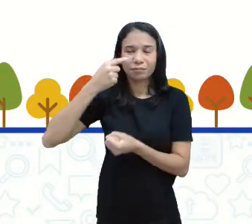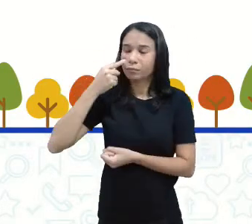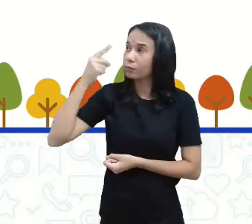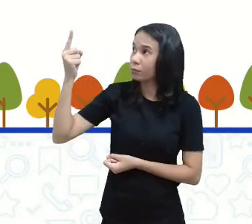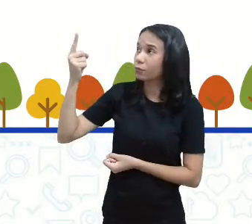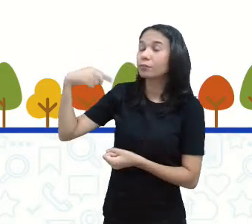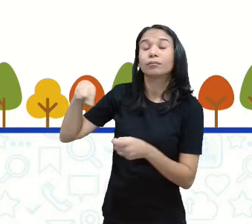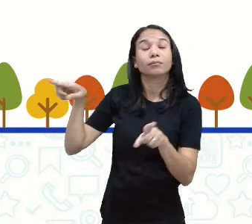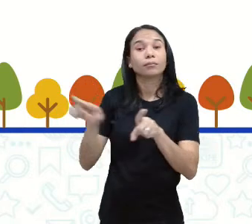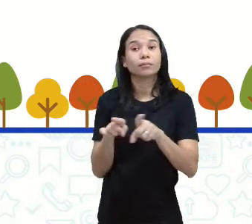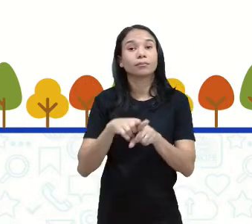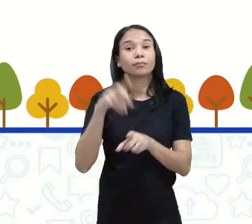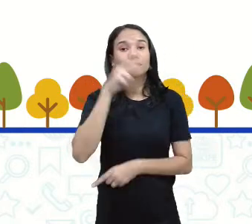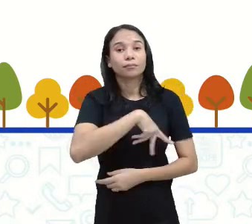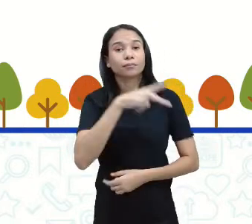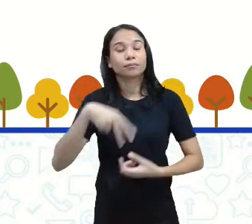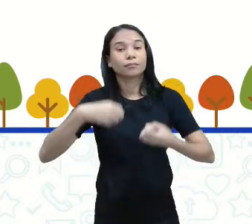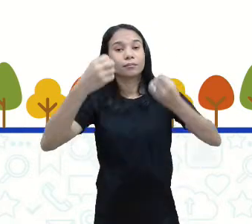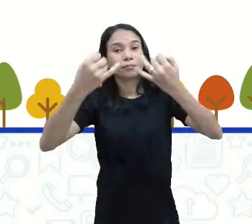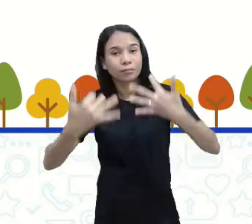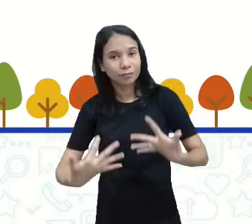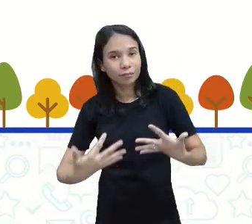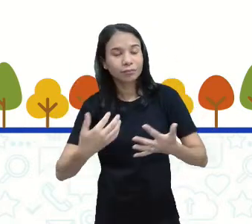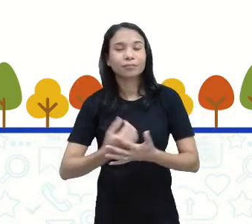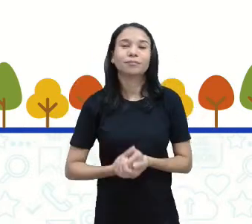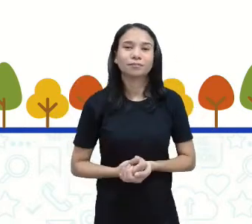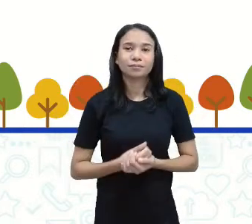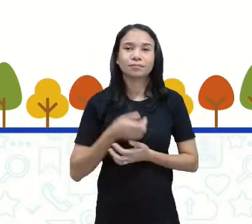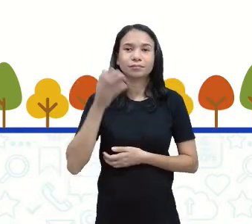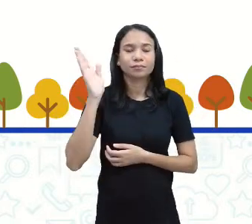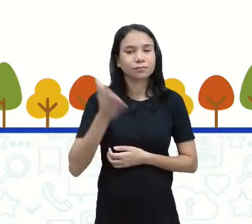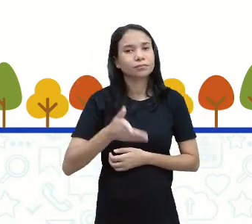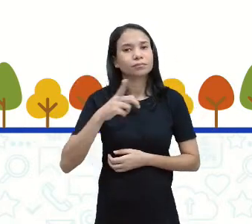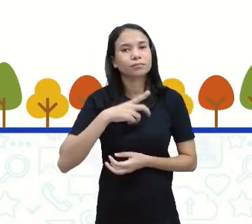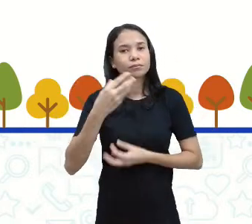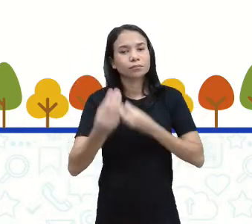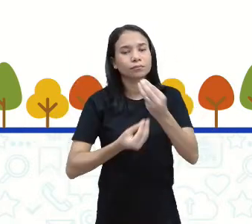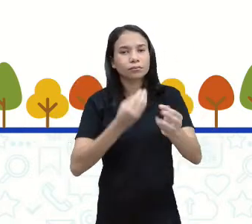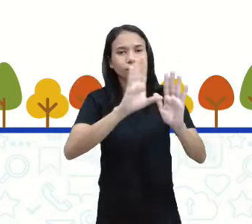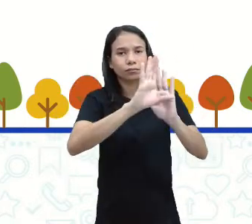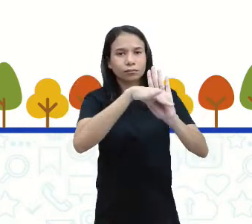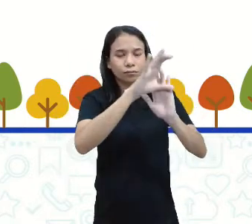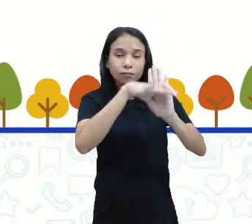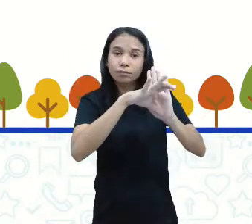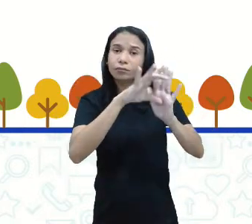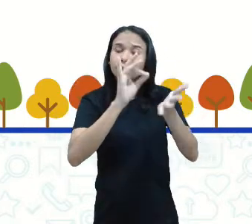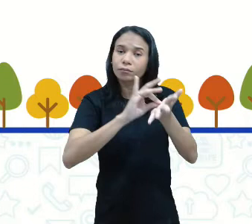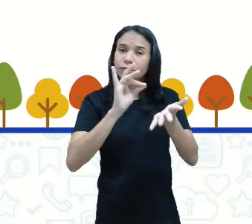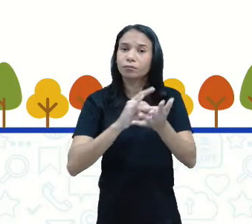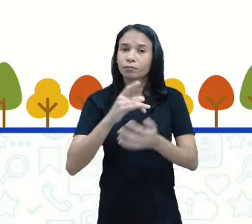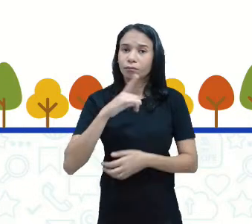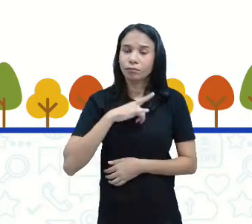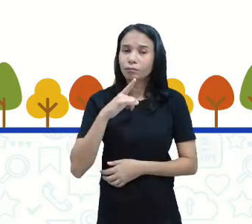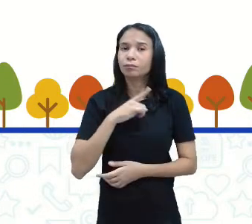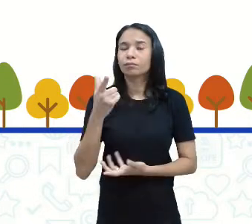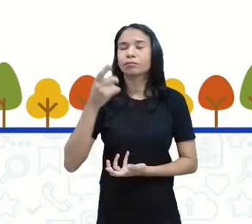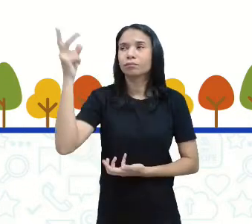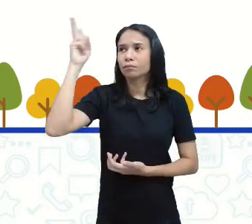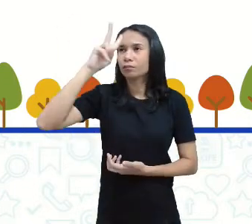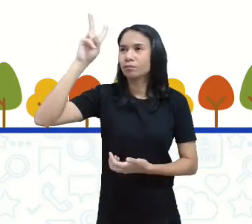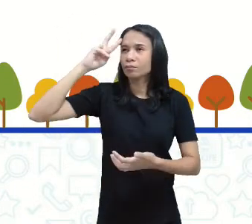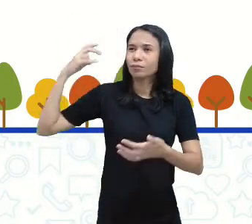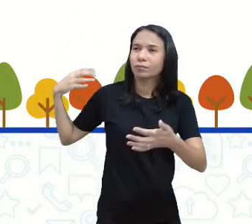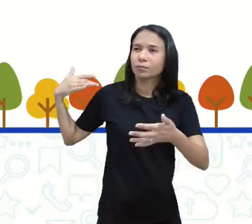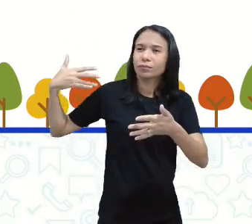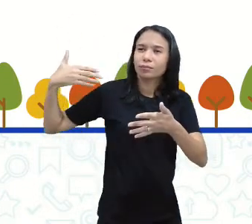como o professor aí, Armando, colocou, né? Ela já vem, é um conceito, né? Que já vem, historicamente